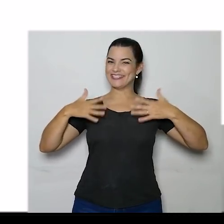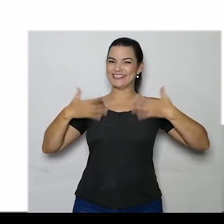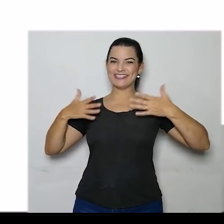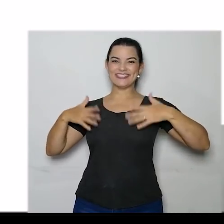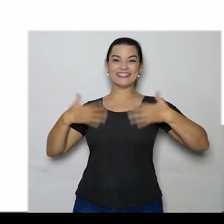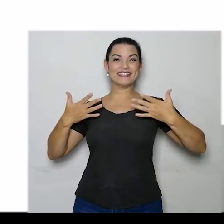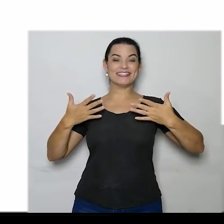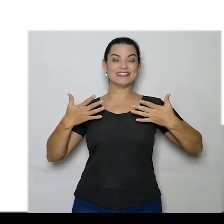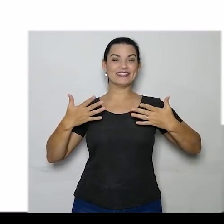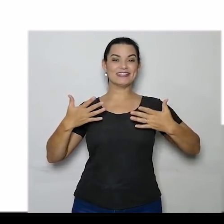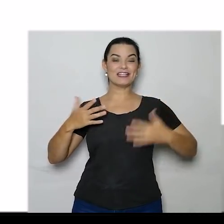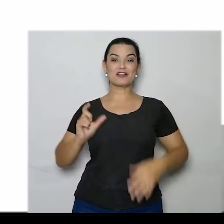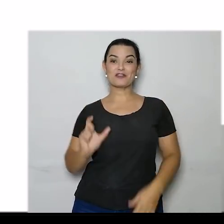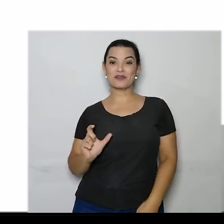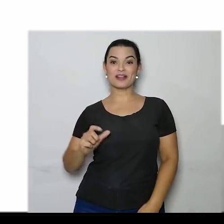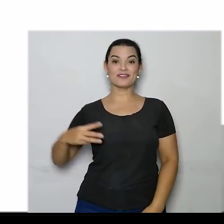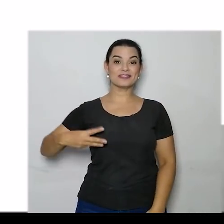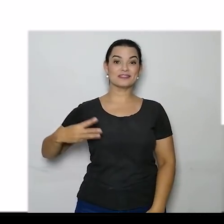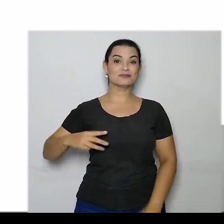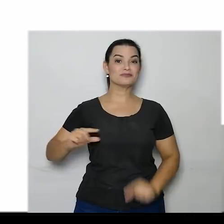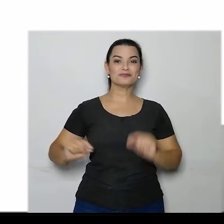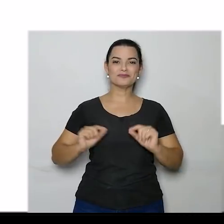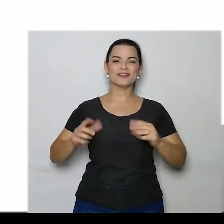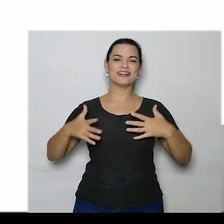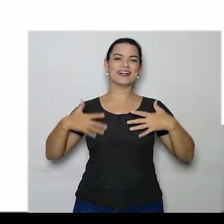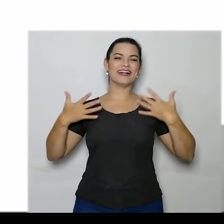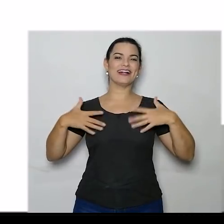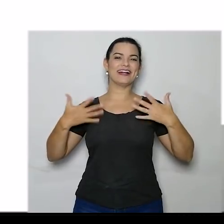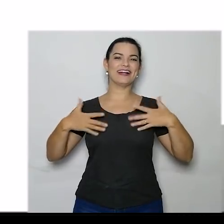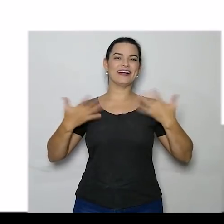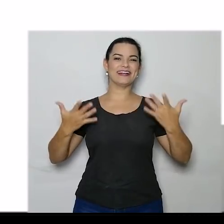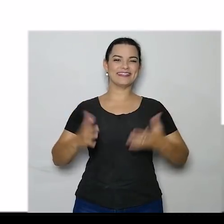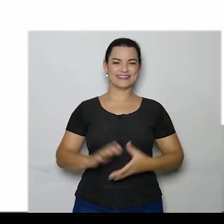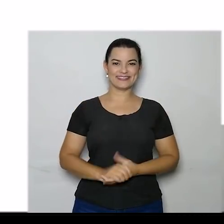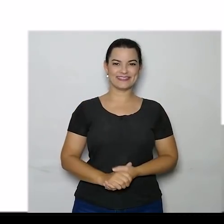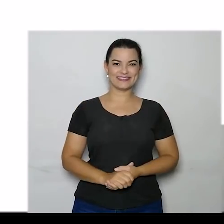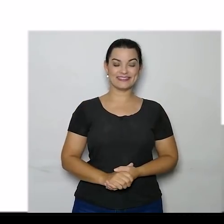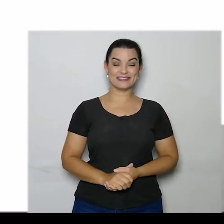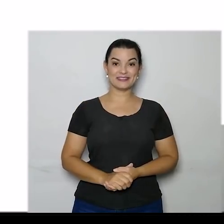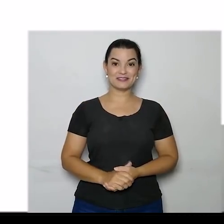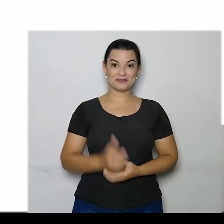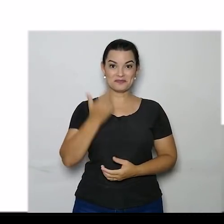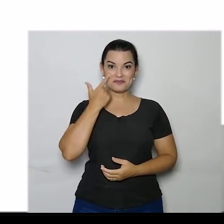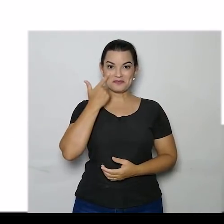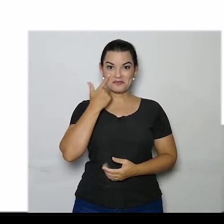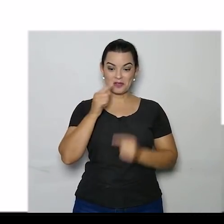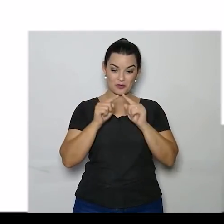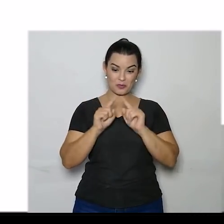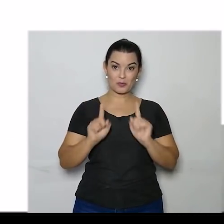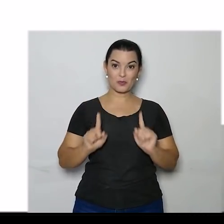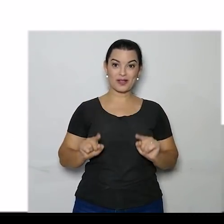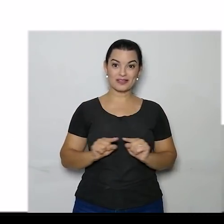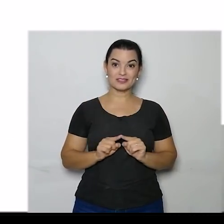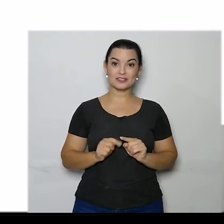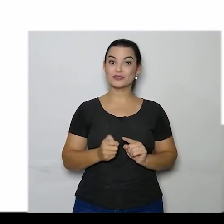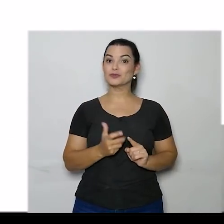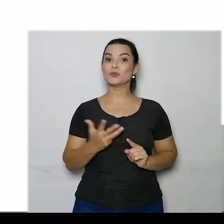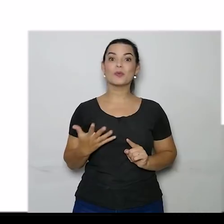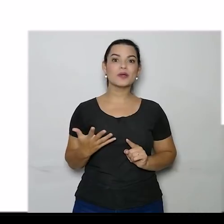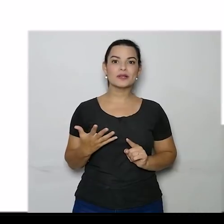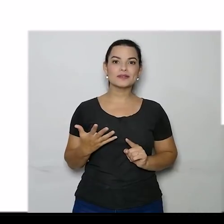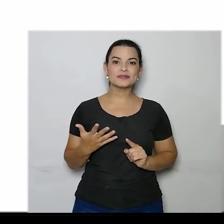é alegria. Vamos contar quantos quadradinhos tem na